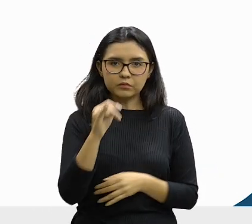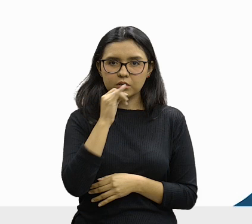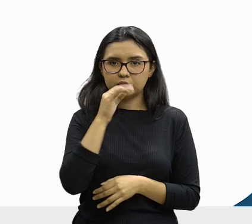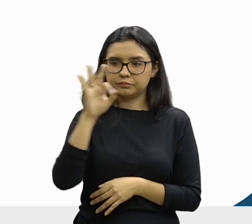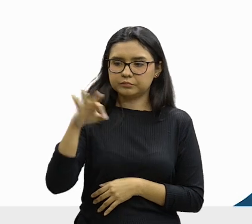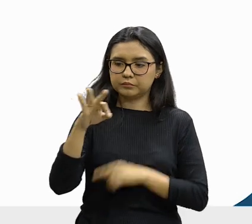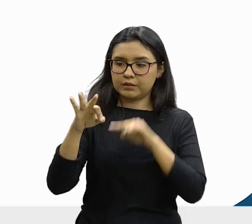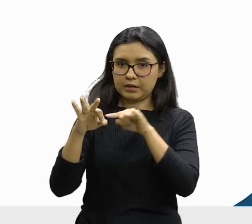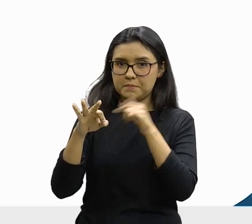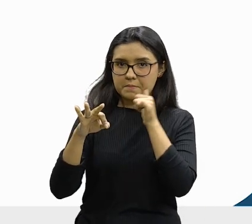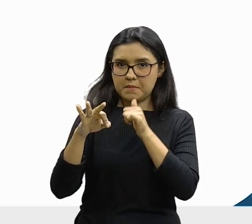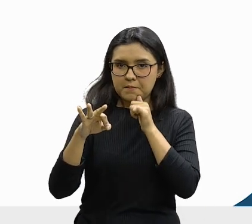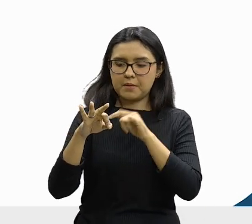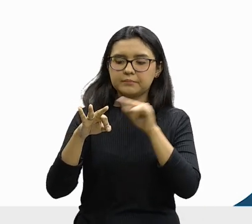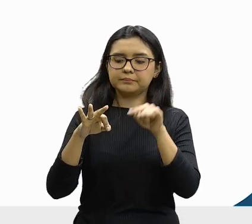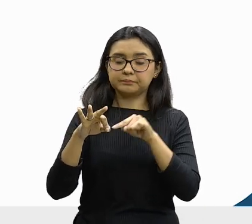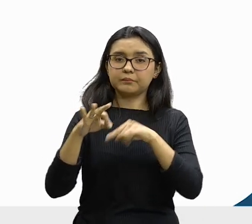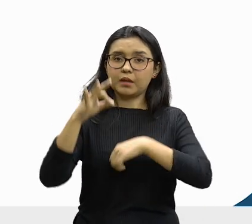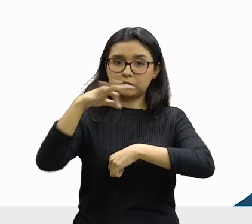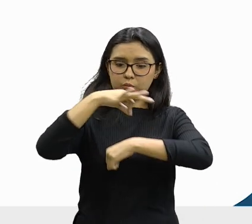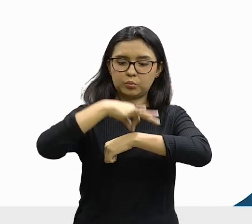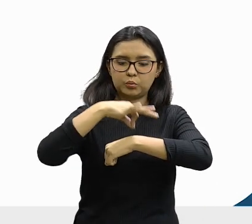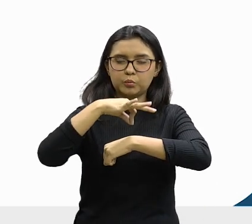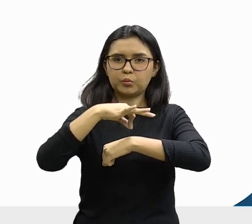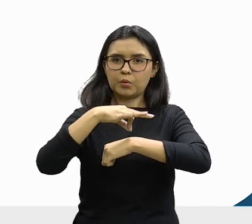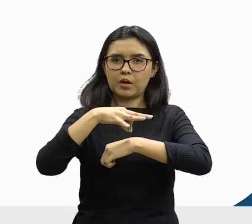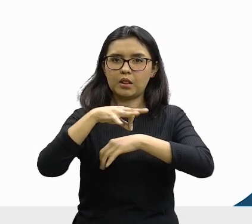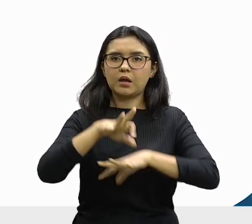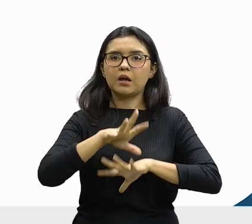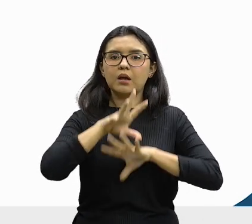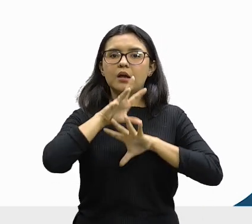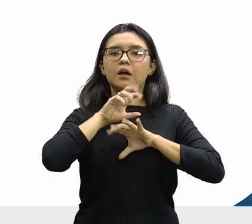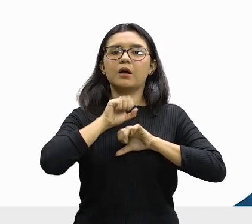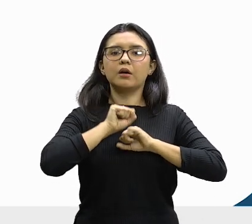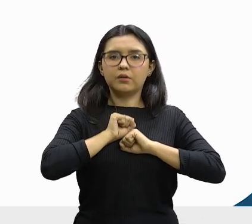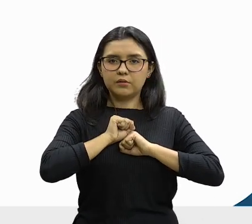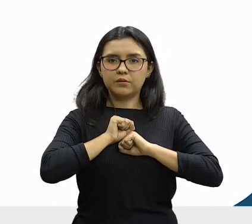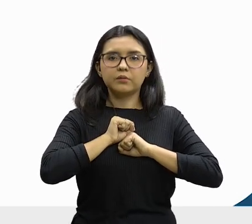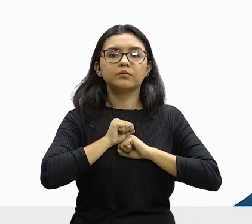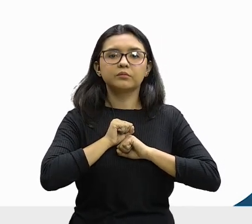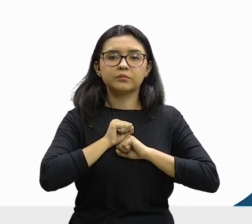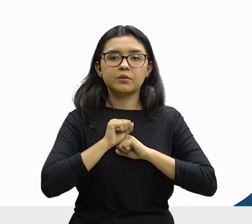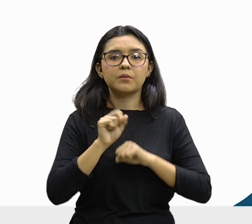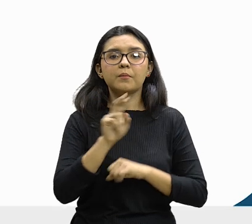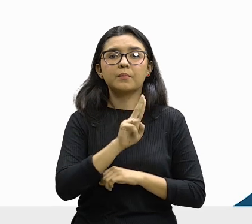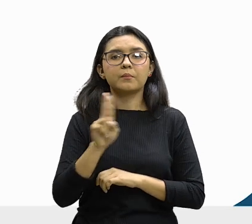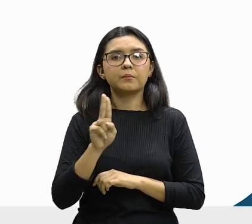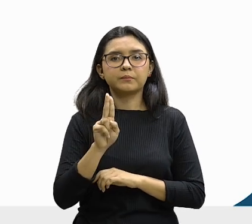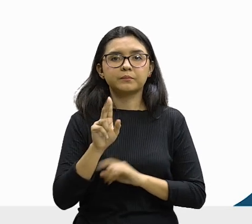pica o ser humano, ela transmite uma forma contaminante chamada